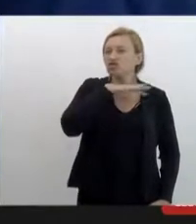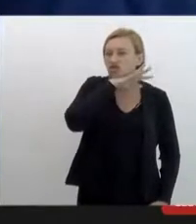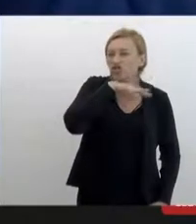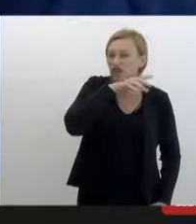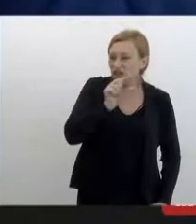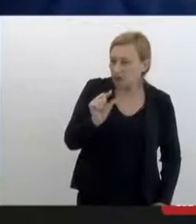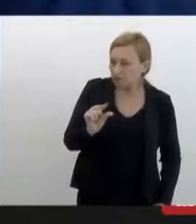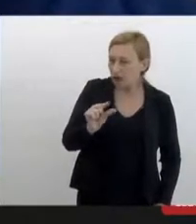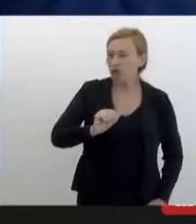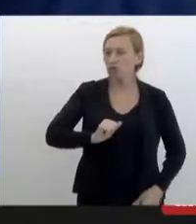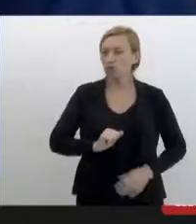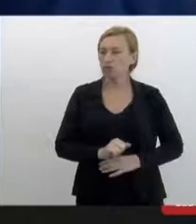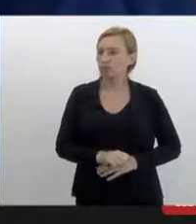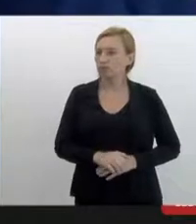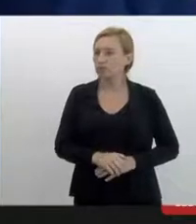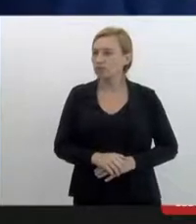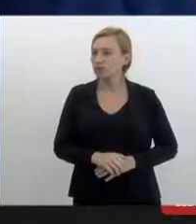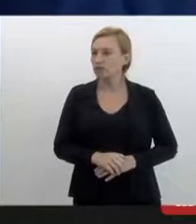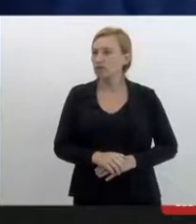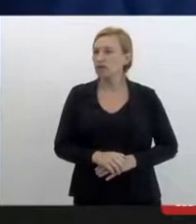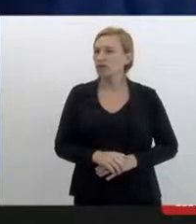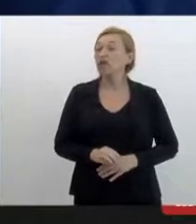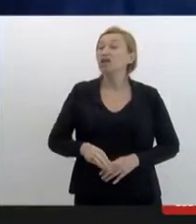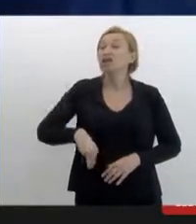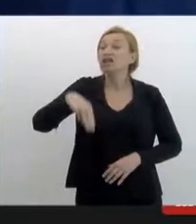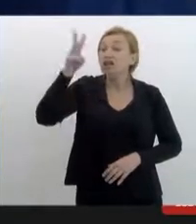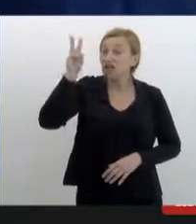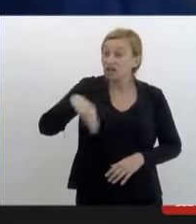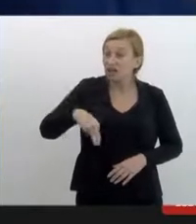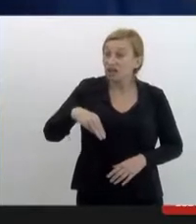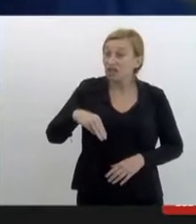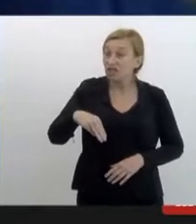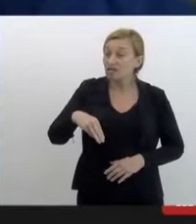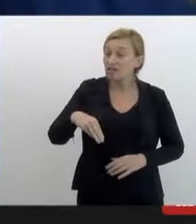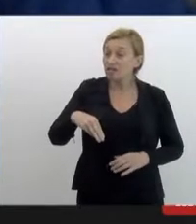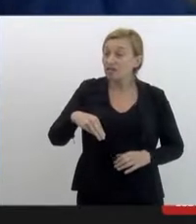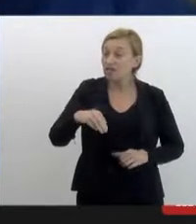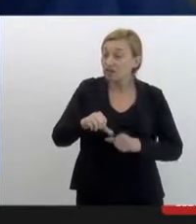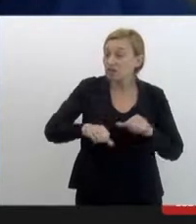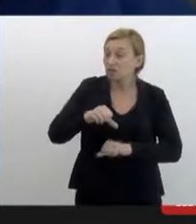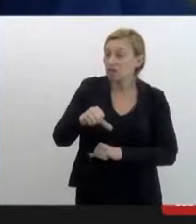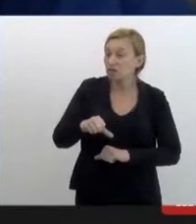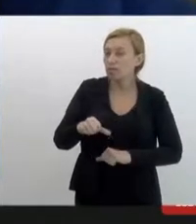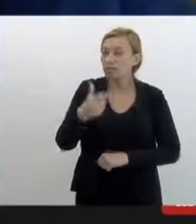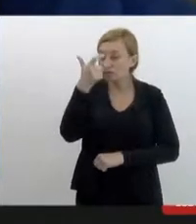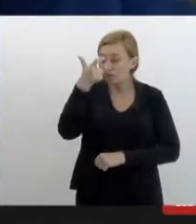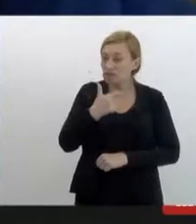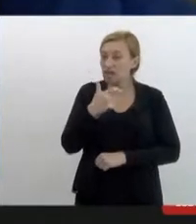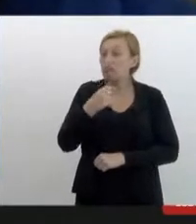depois de nós virá alguém que nos fará passar por bonzinhos, porque essas cobranças